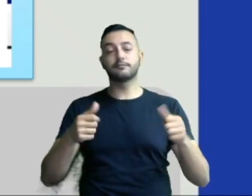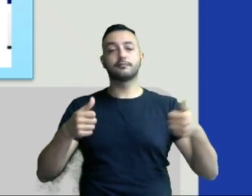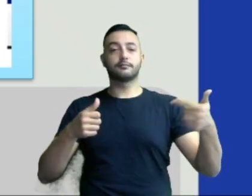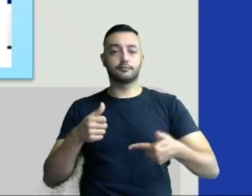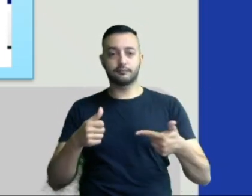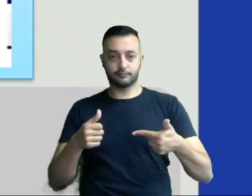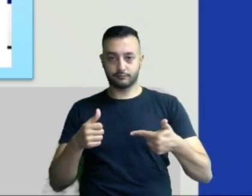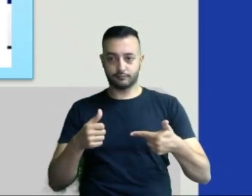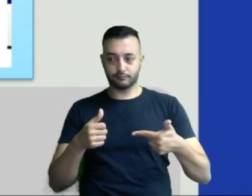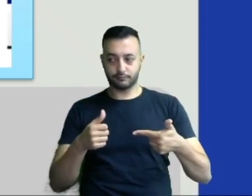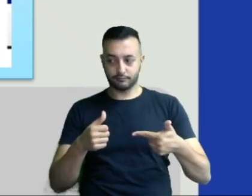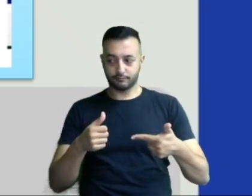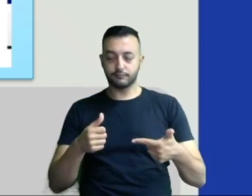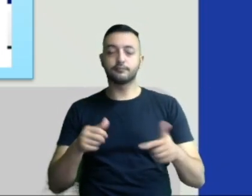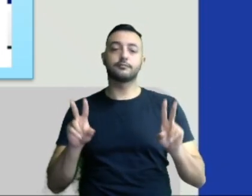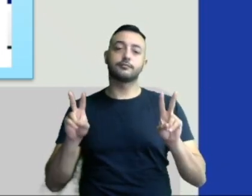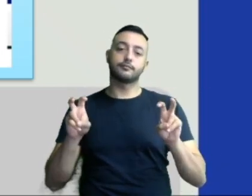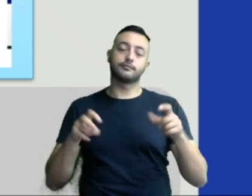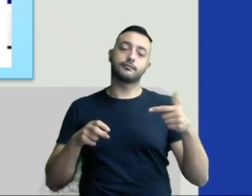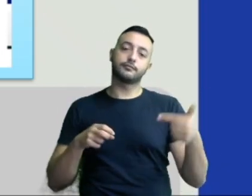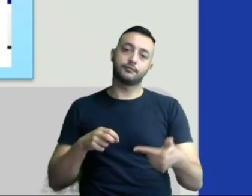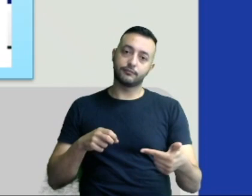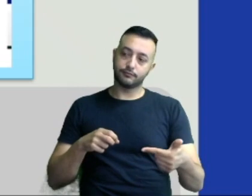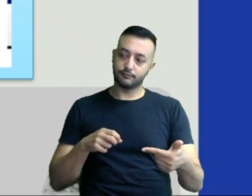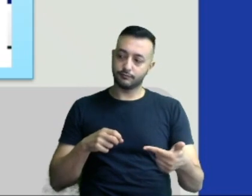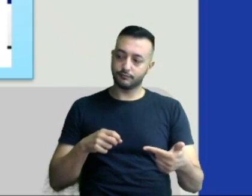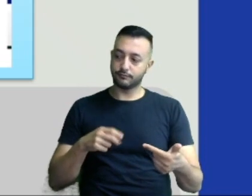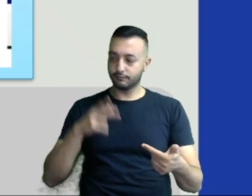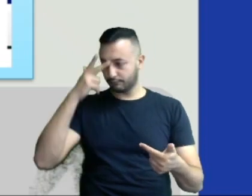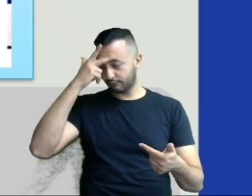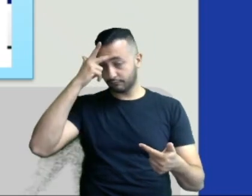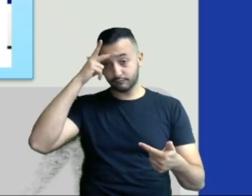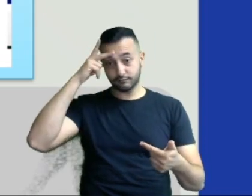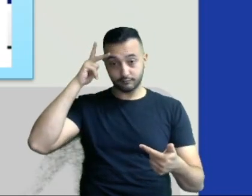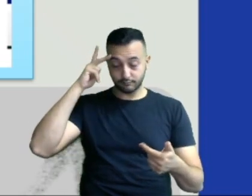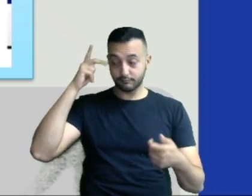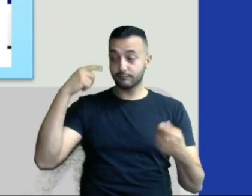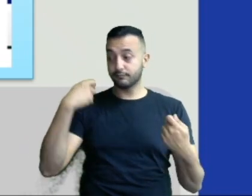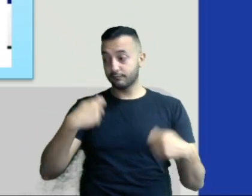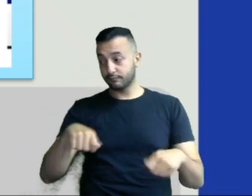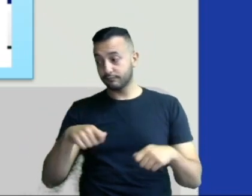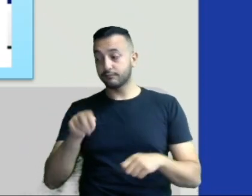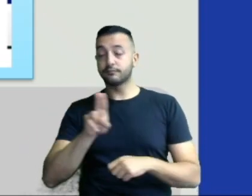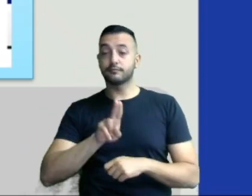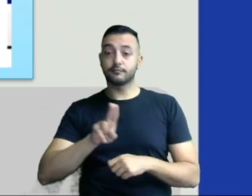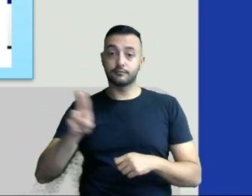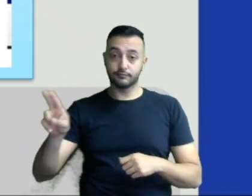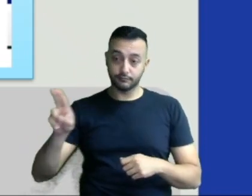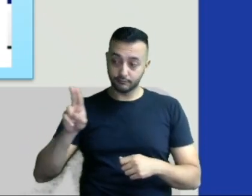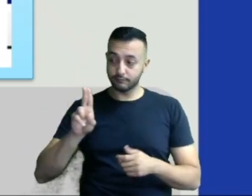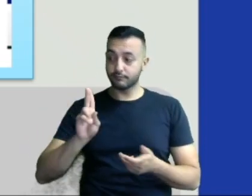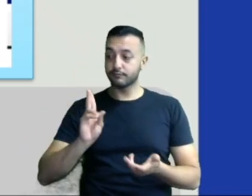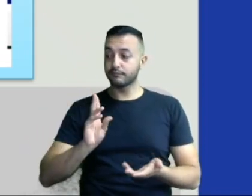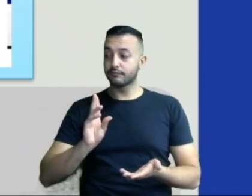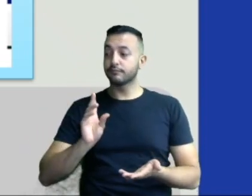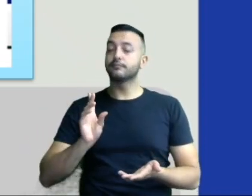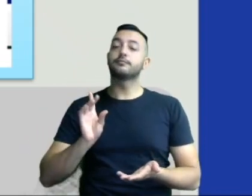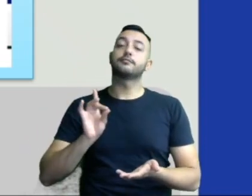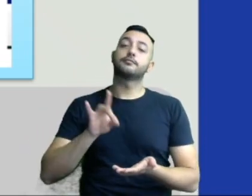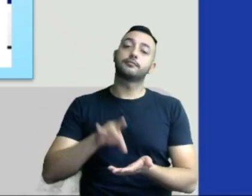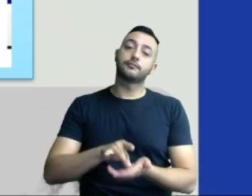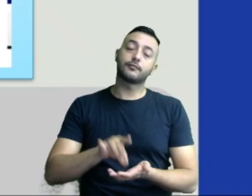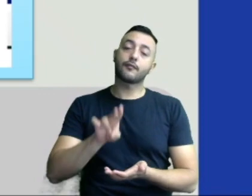segundo tema, né, digamos assim, que é um subtítulo, as pessoas que mereceram ter seus nomes batizando